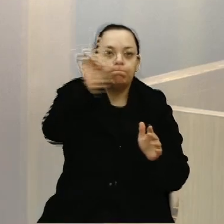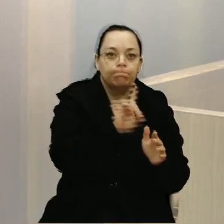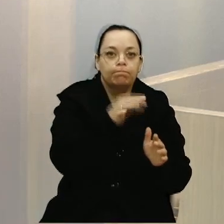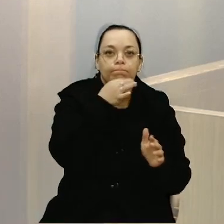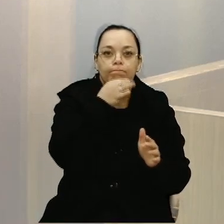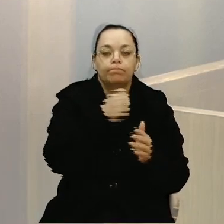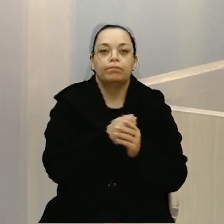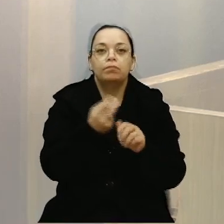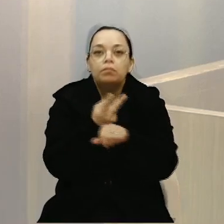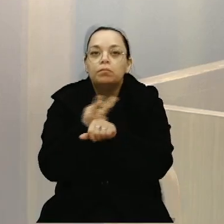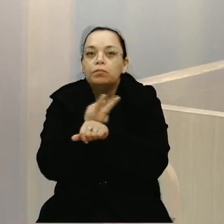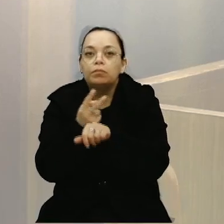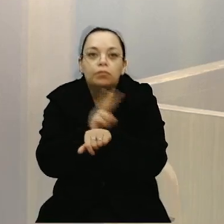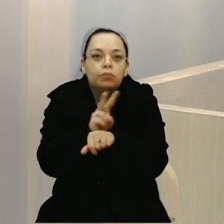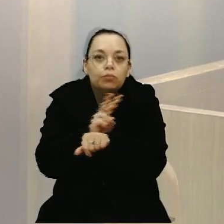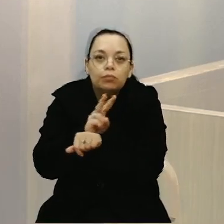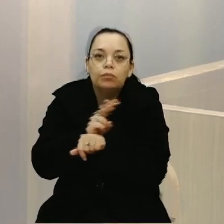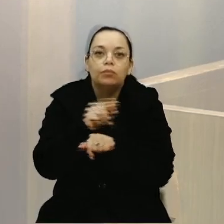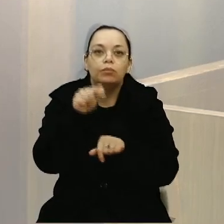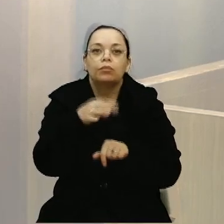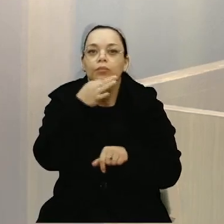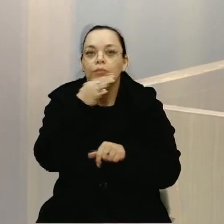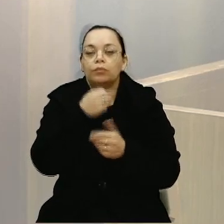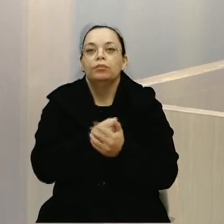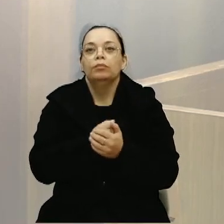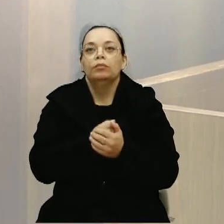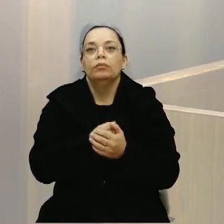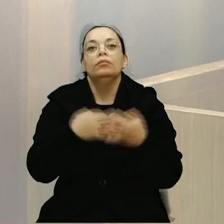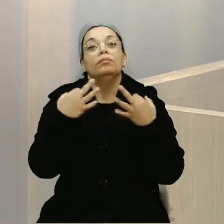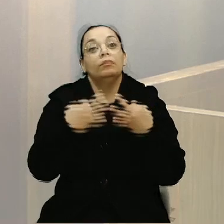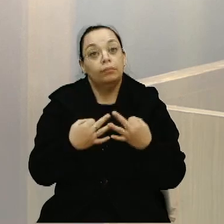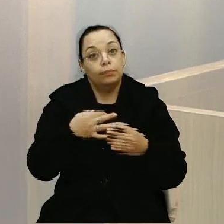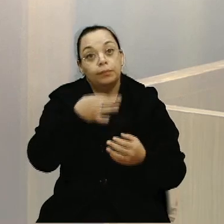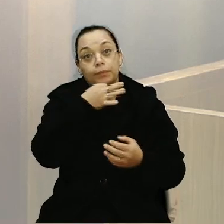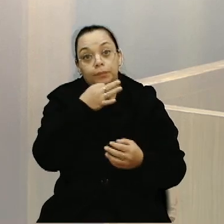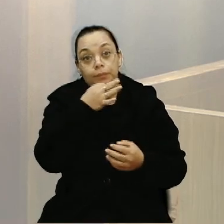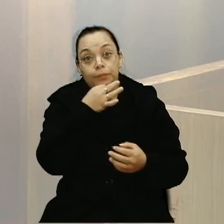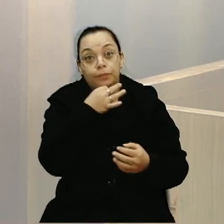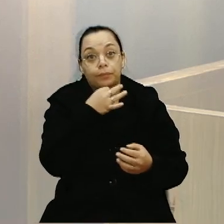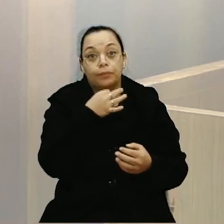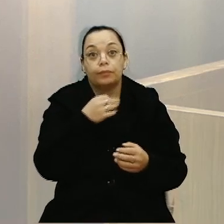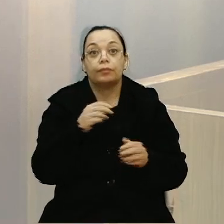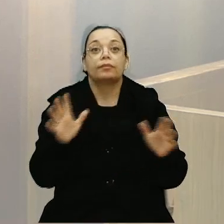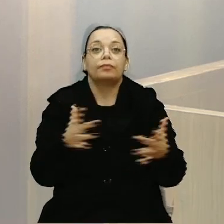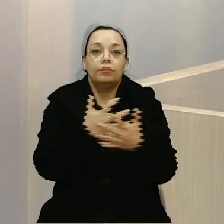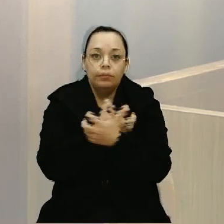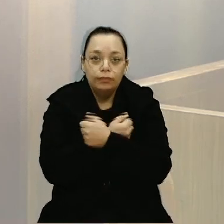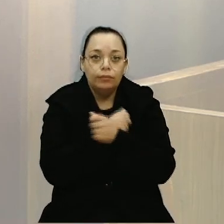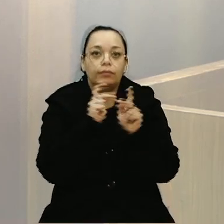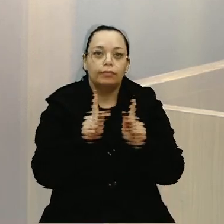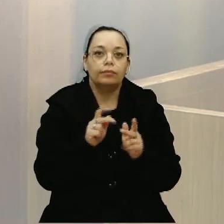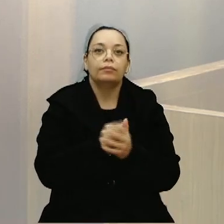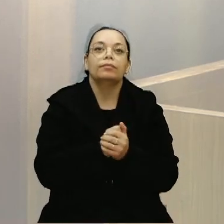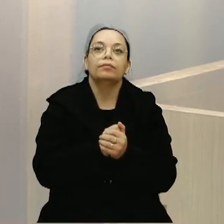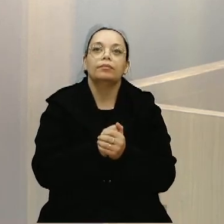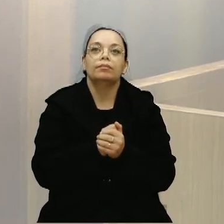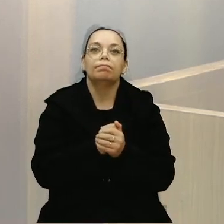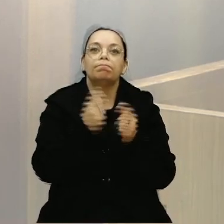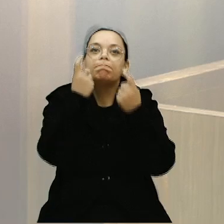Vieram buscar socorro em Caxias do Sul, e com certeza Caxias do Sul vai abraçar as pessoas. Só